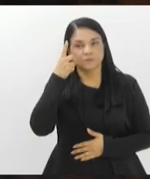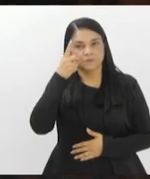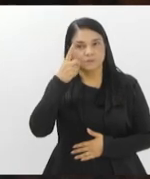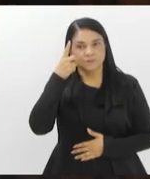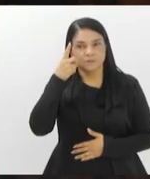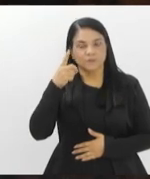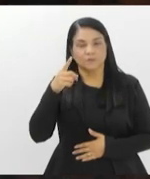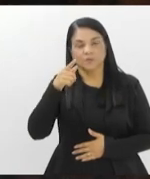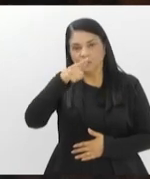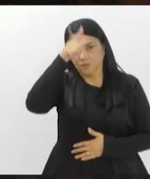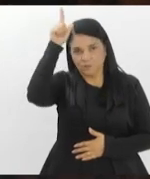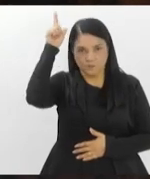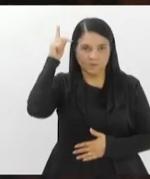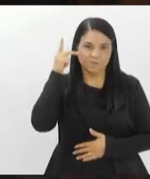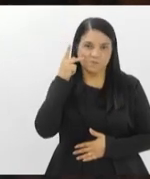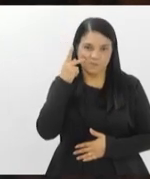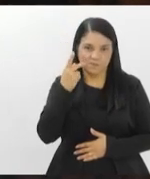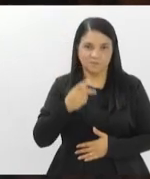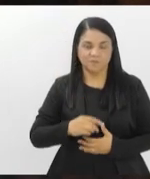Luiz Paulo.